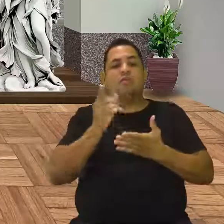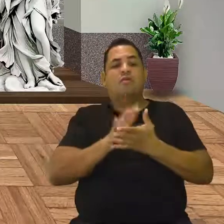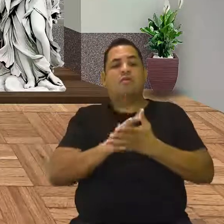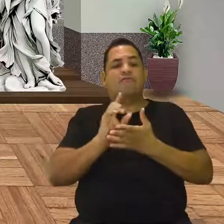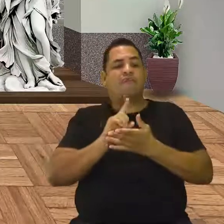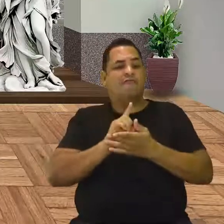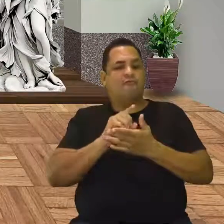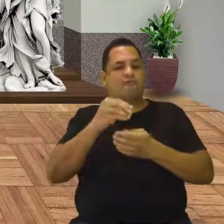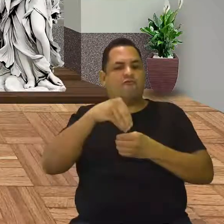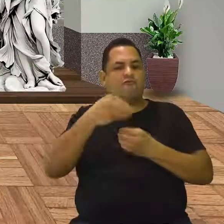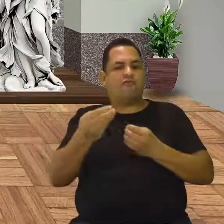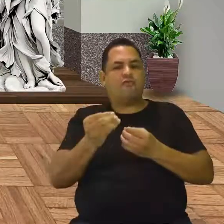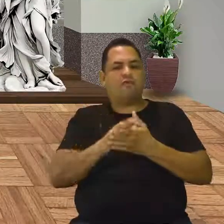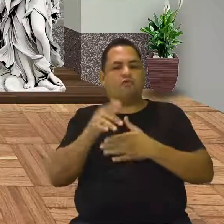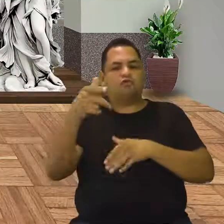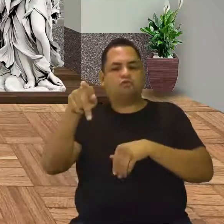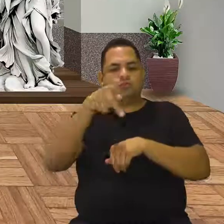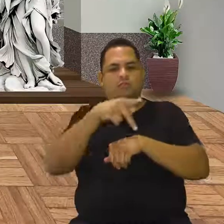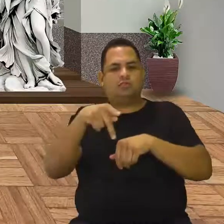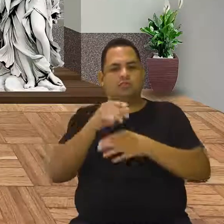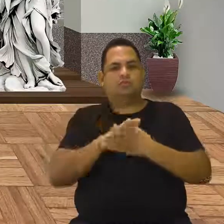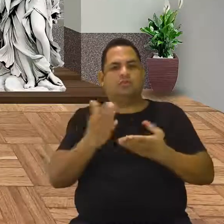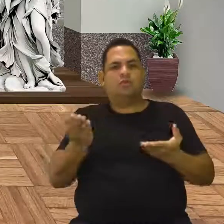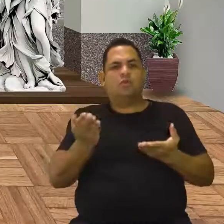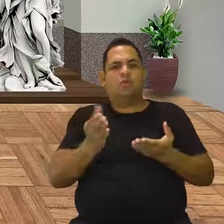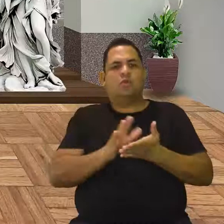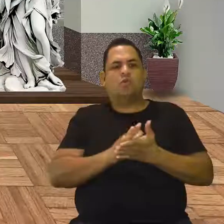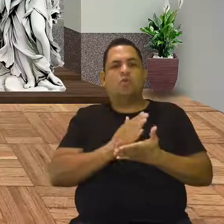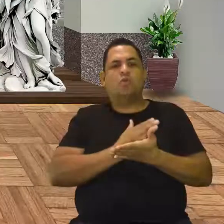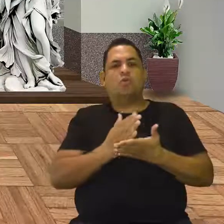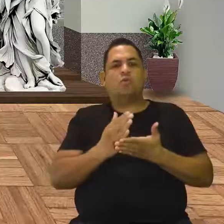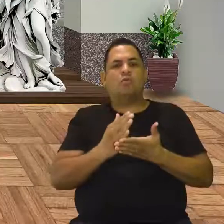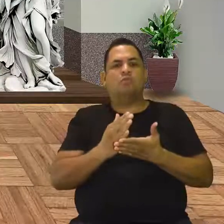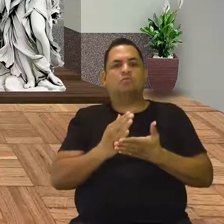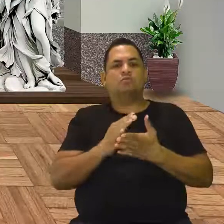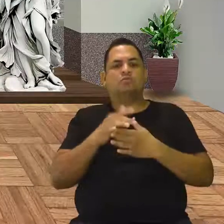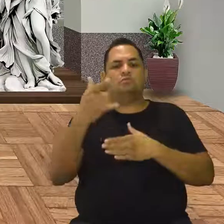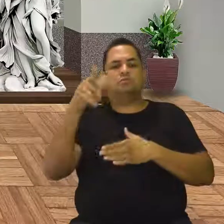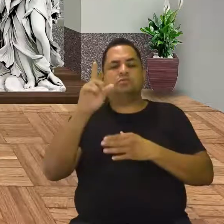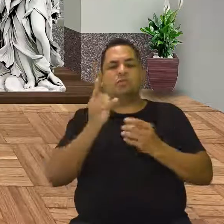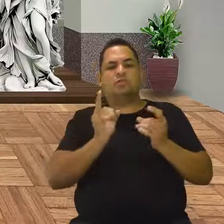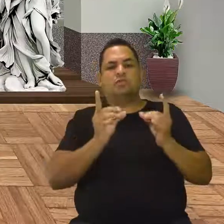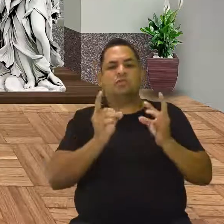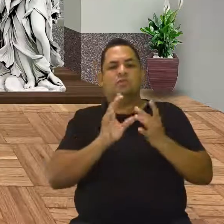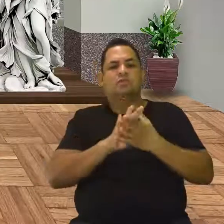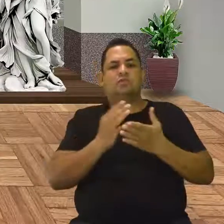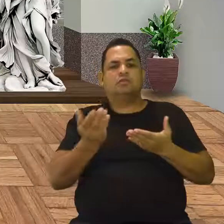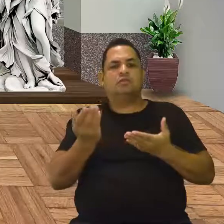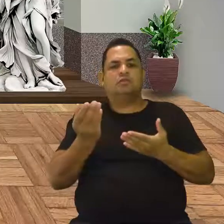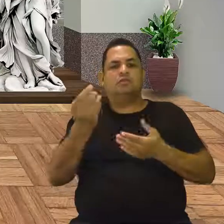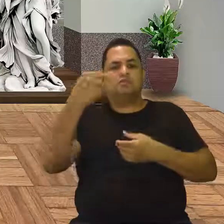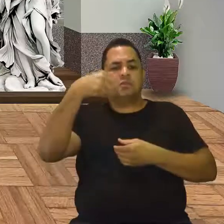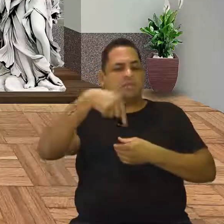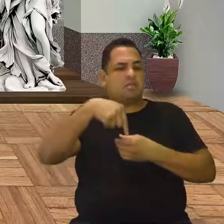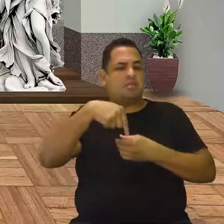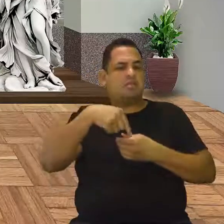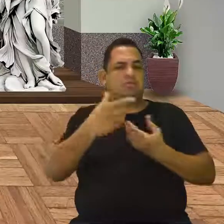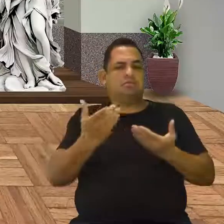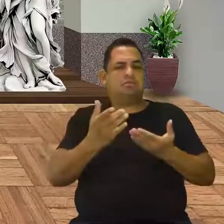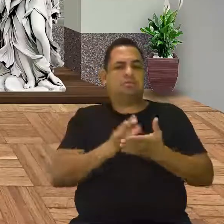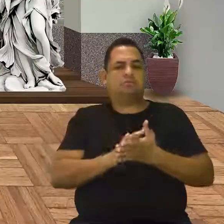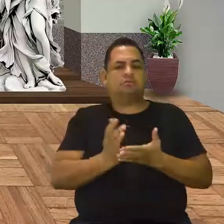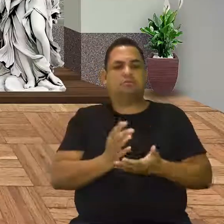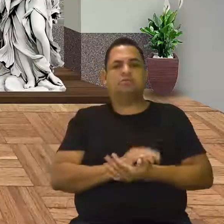recuperação. Aí o produto que foi construído nos americanos não conseguiu vender para o mercado externo e nem o mercado interno